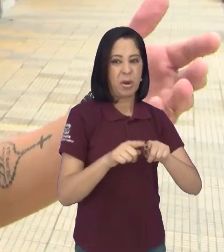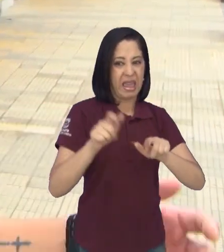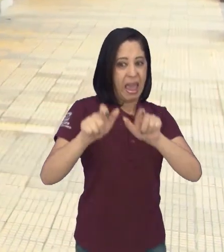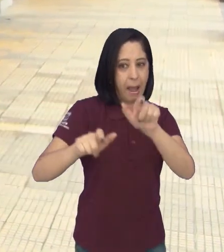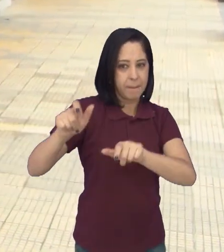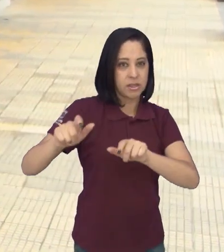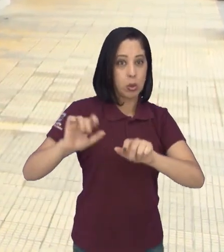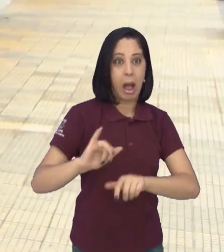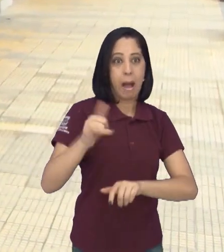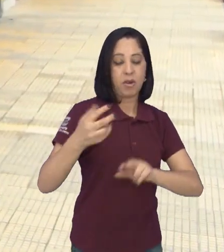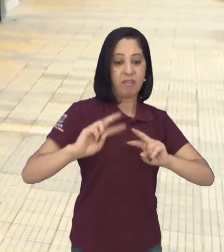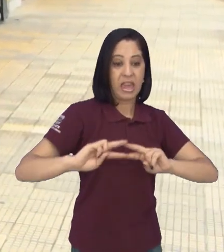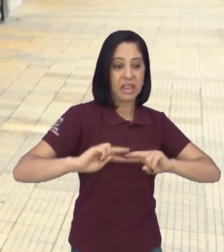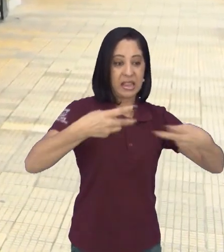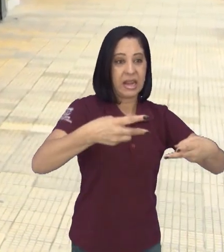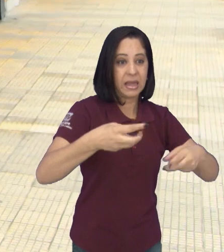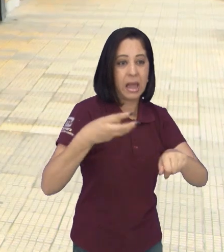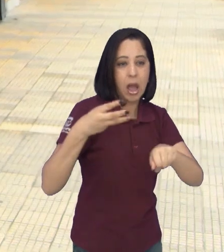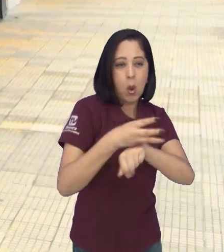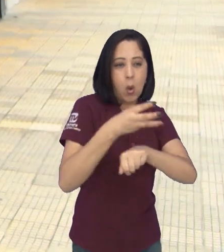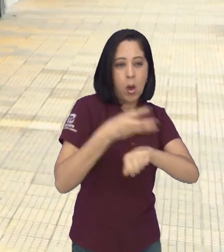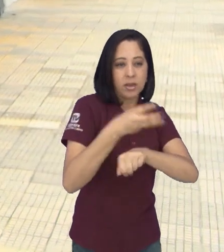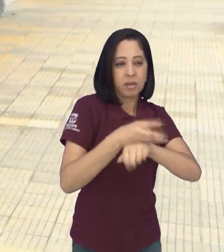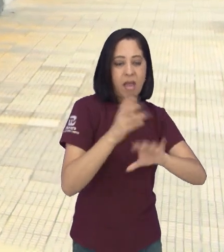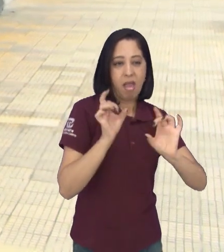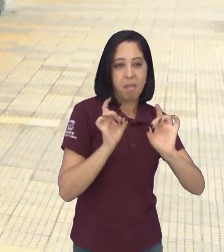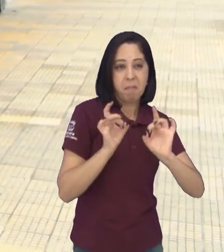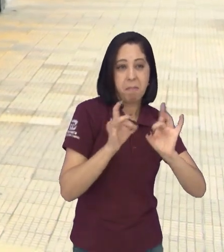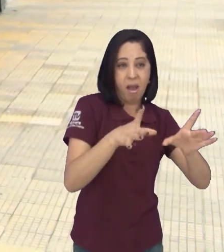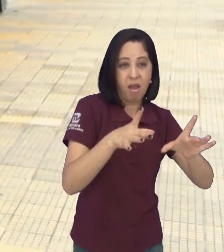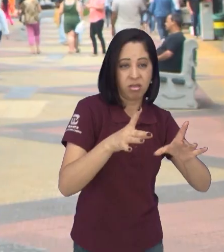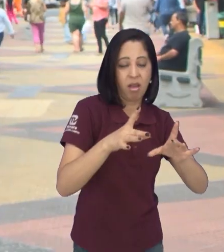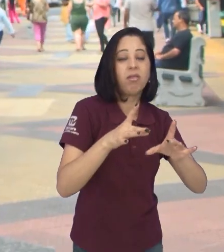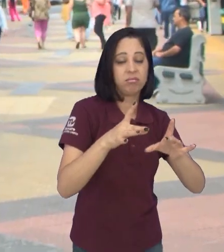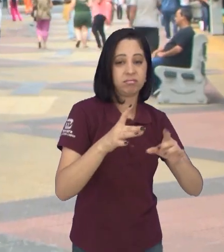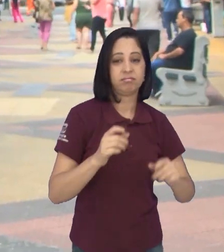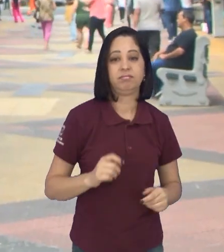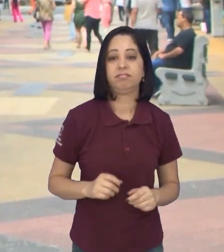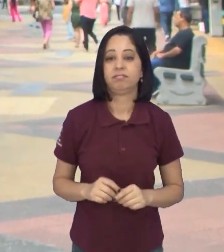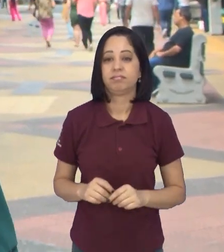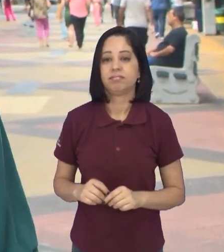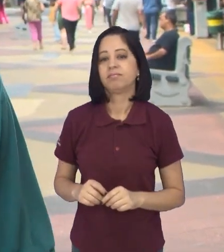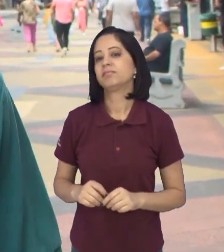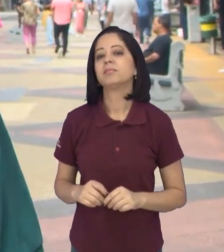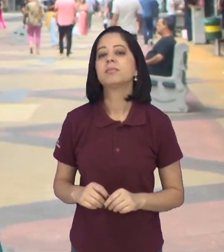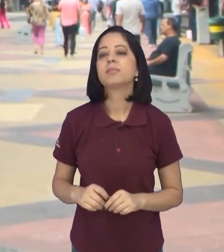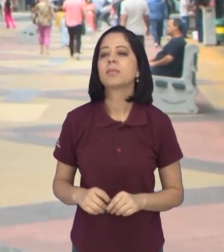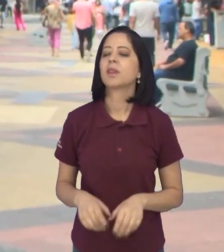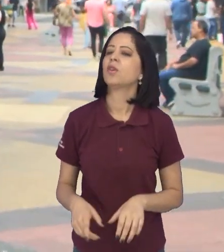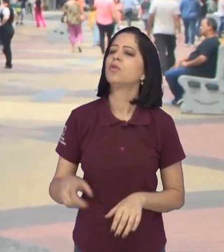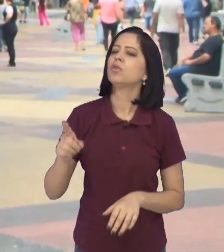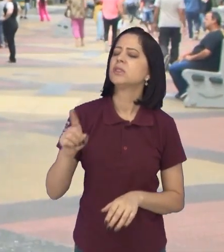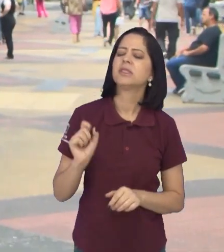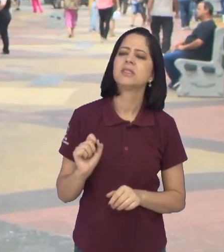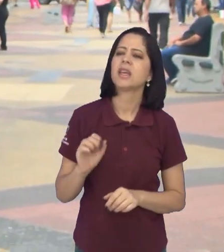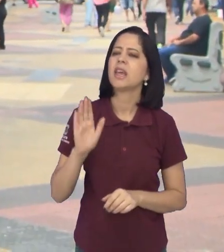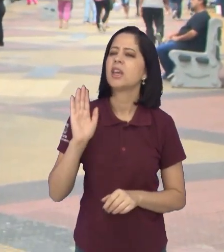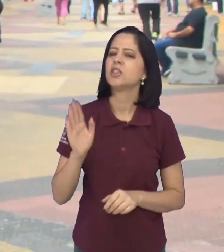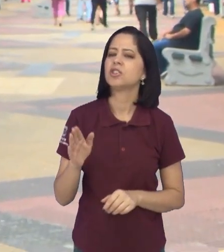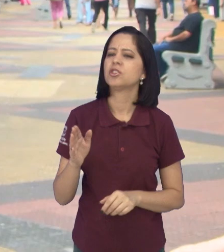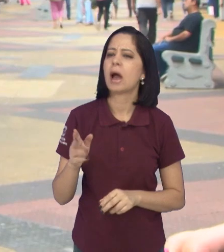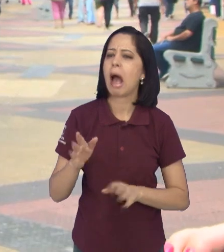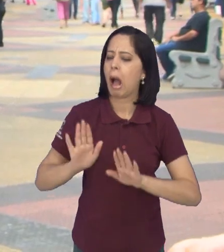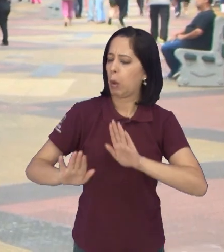para poder mandar para as pessoas pelo WhatsApp, Instagram, Facebook, redes sociais, né? Eu queria saber de você se você chega a tomar algum tipo